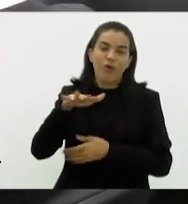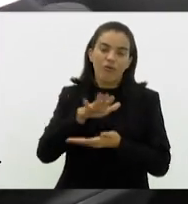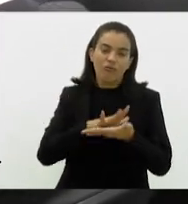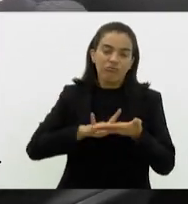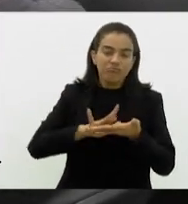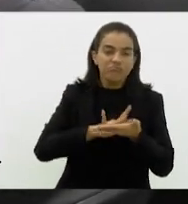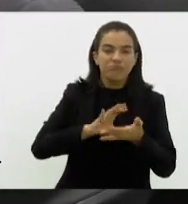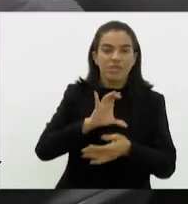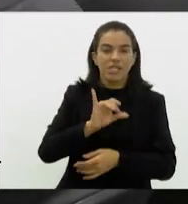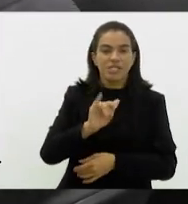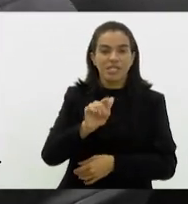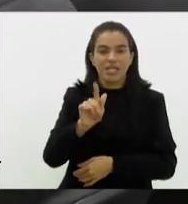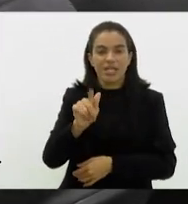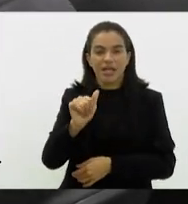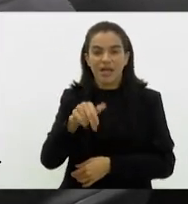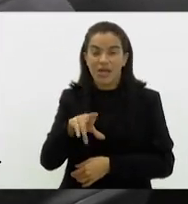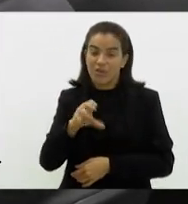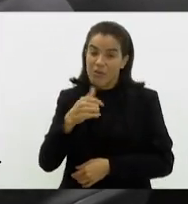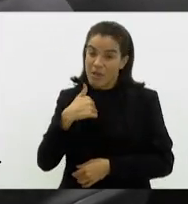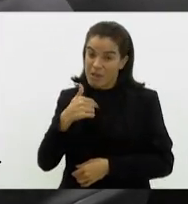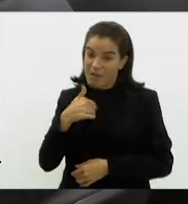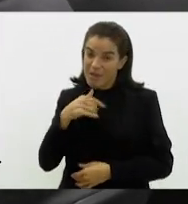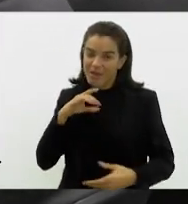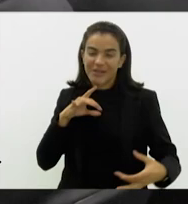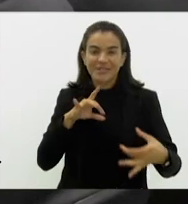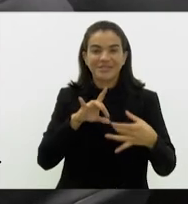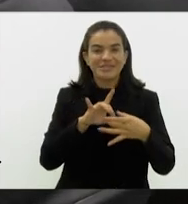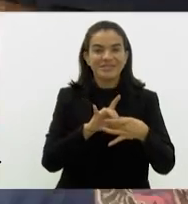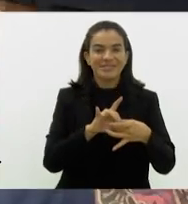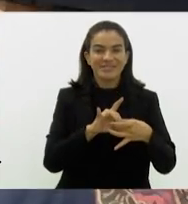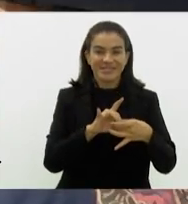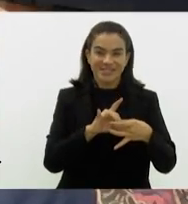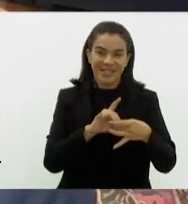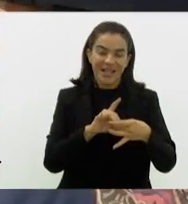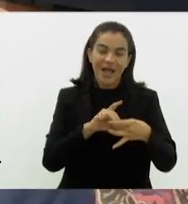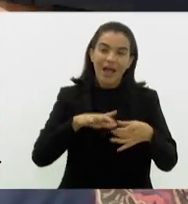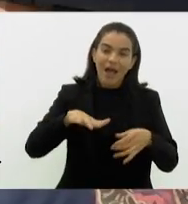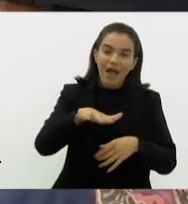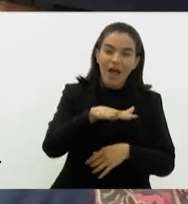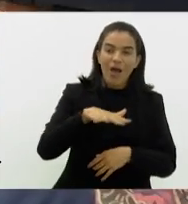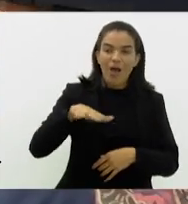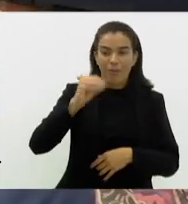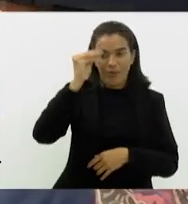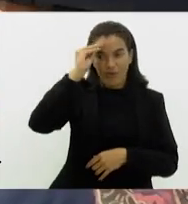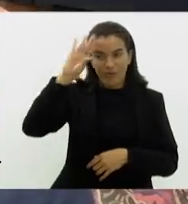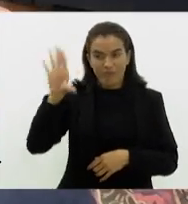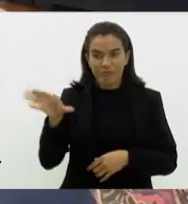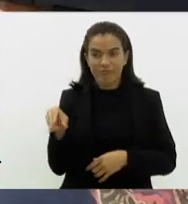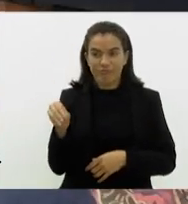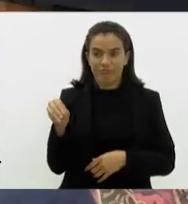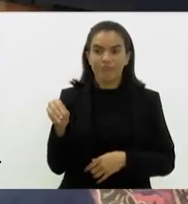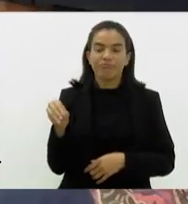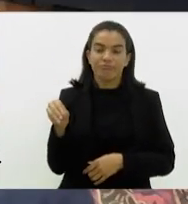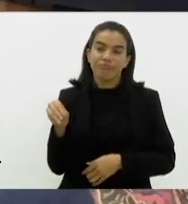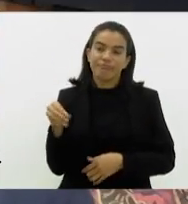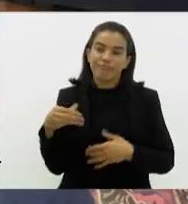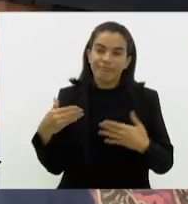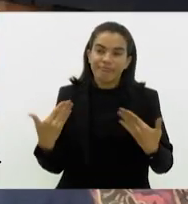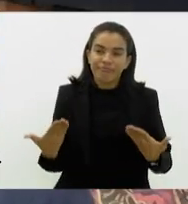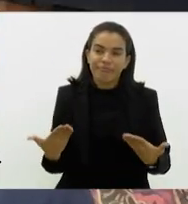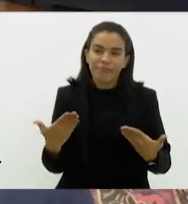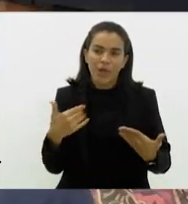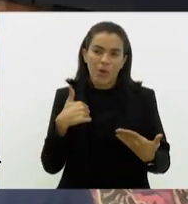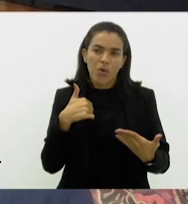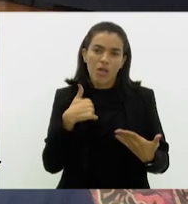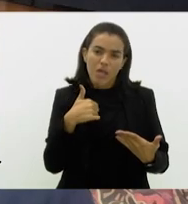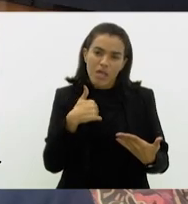eu sou ligado ao povo africano. Então, eu aprecio